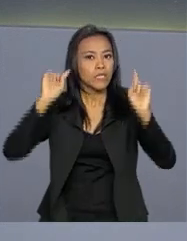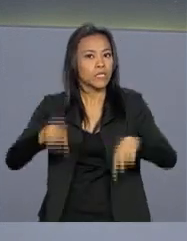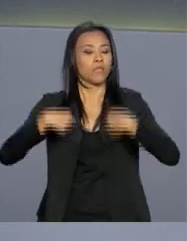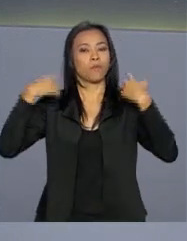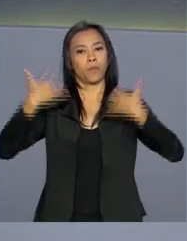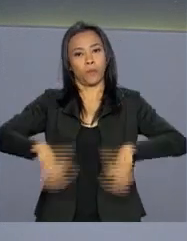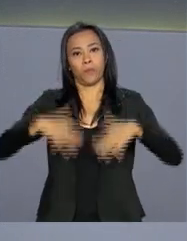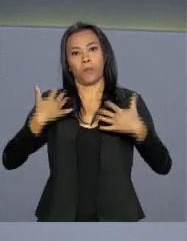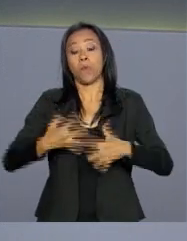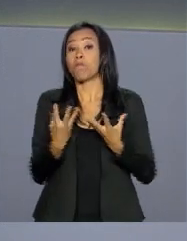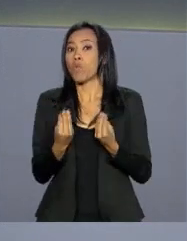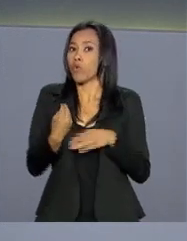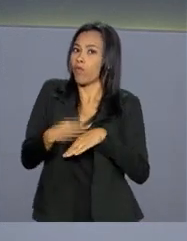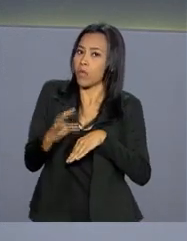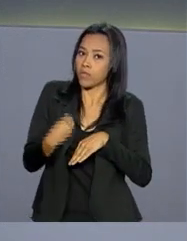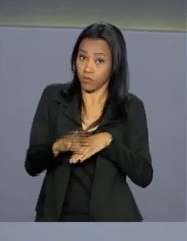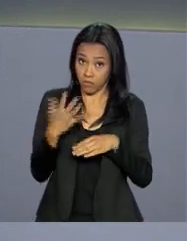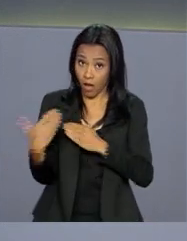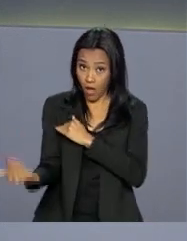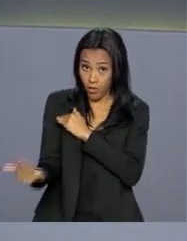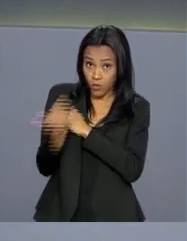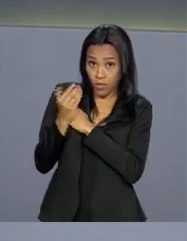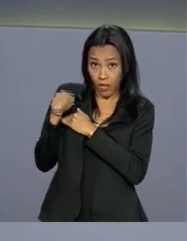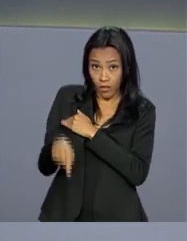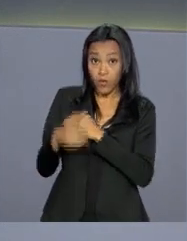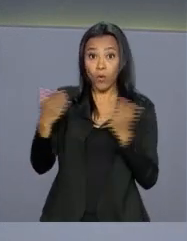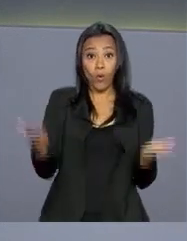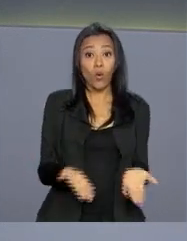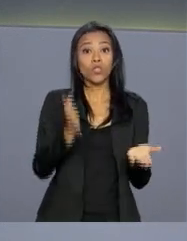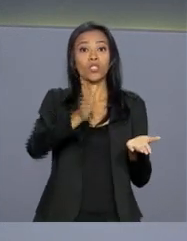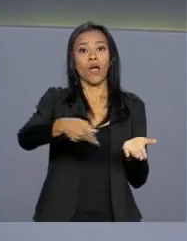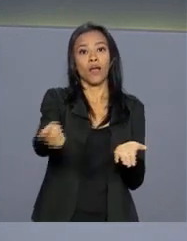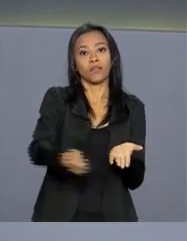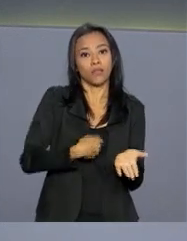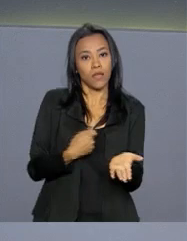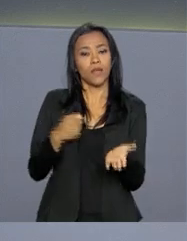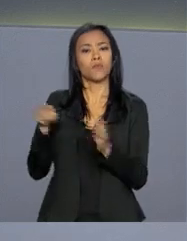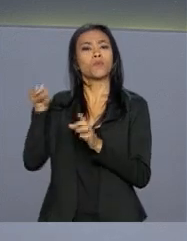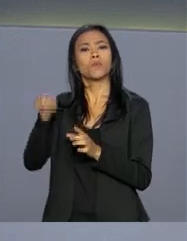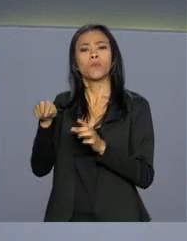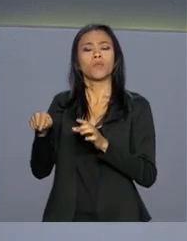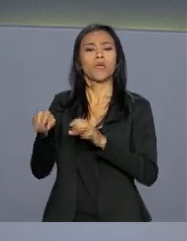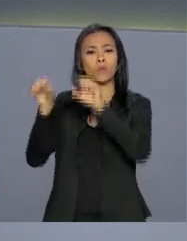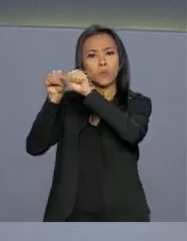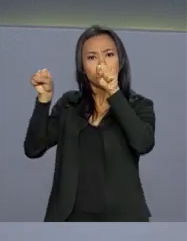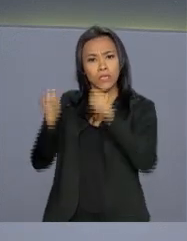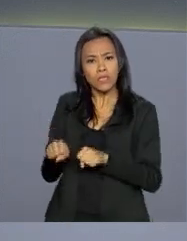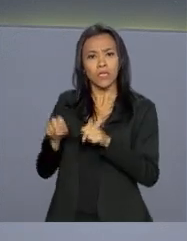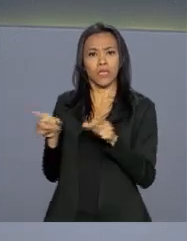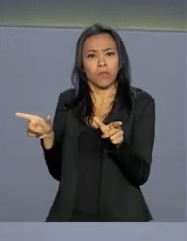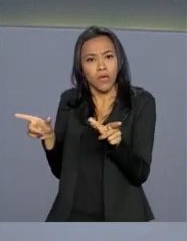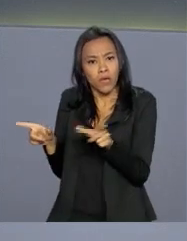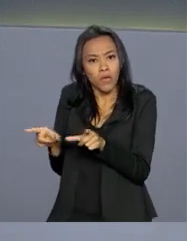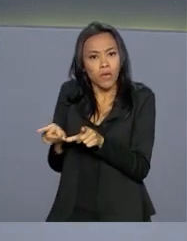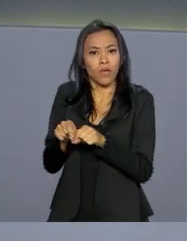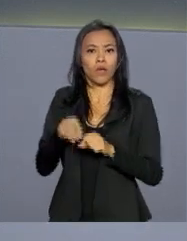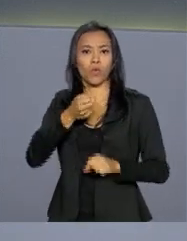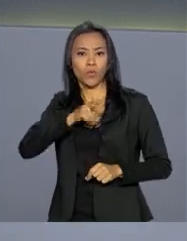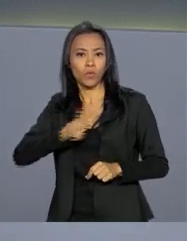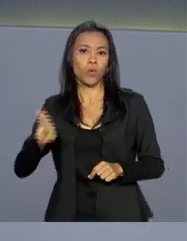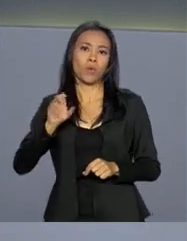para ajudar nesse trabalho foi assinada hoje uma parceria em torno do sistema nacional de localização e identificação